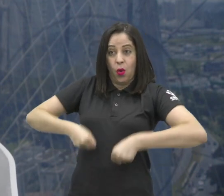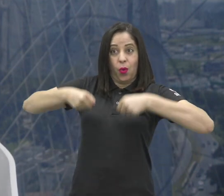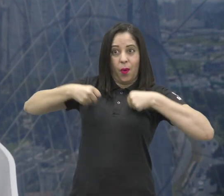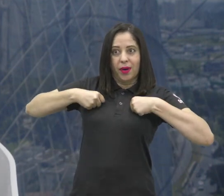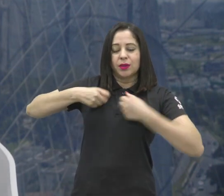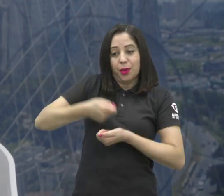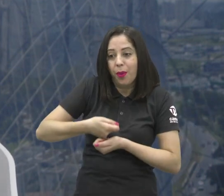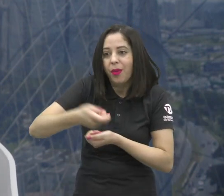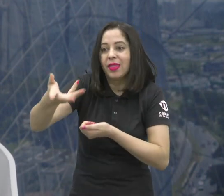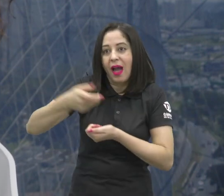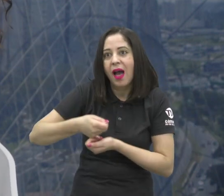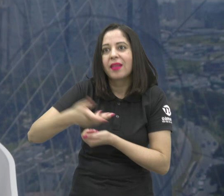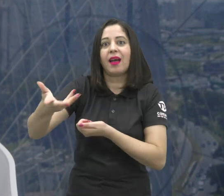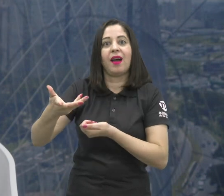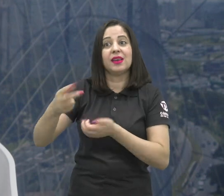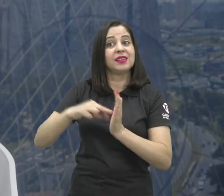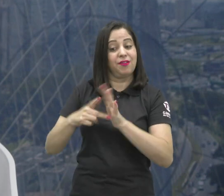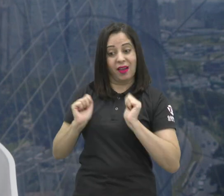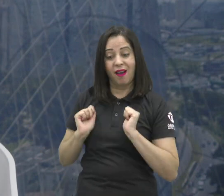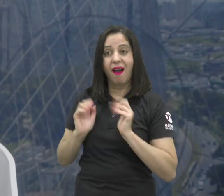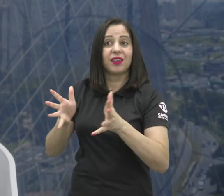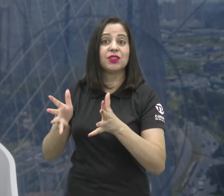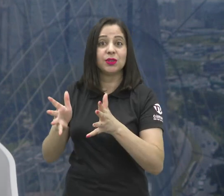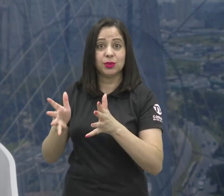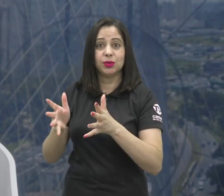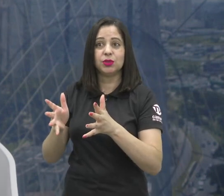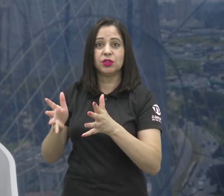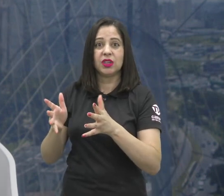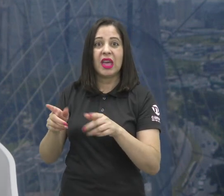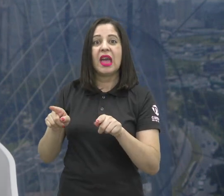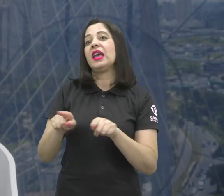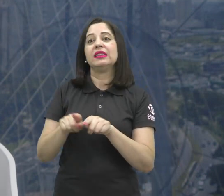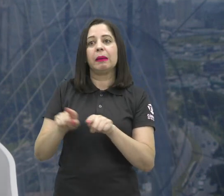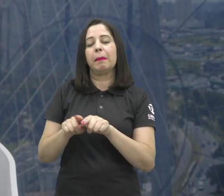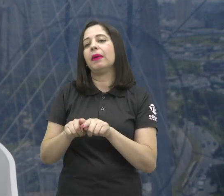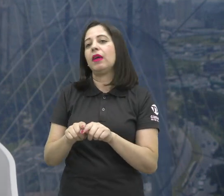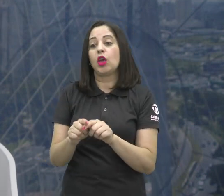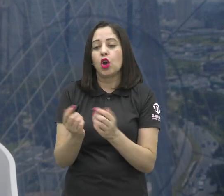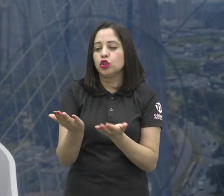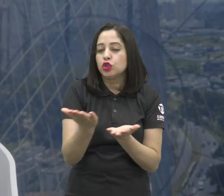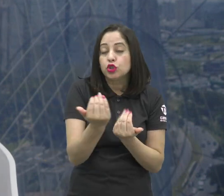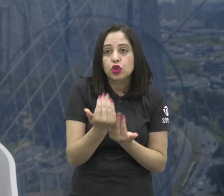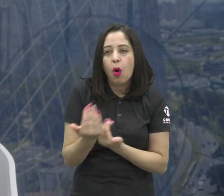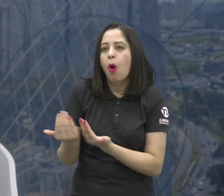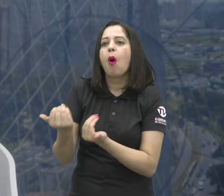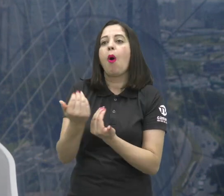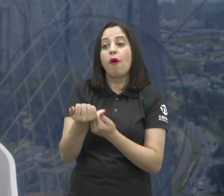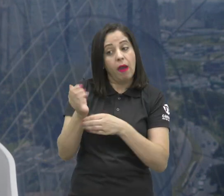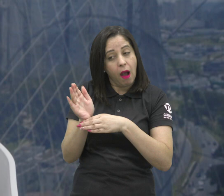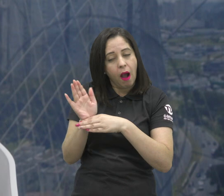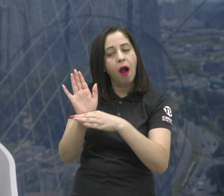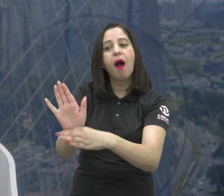começa a ver outras ações. Eu acho que tem muitos jovens, né, eu que trabalho com os alunos. Então a gente vê